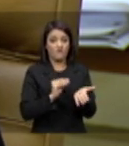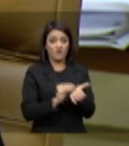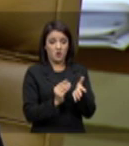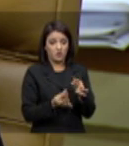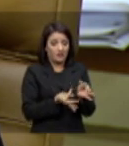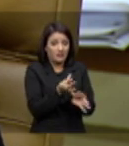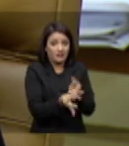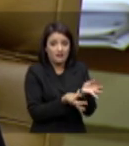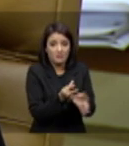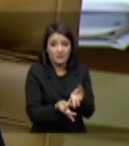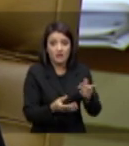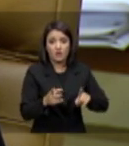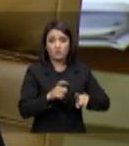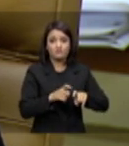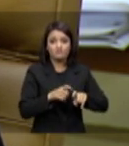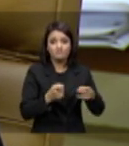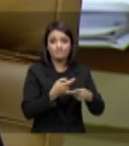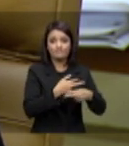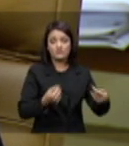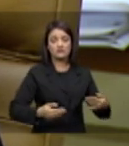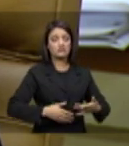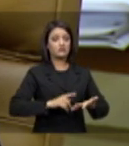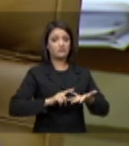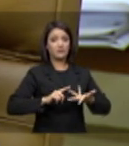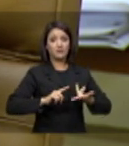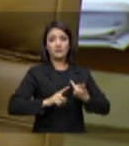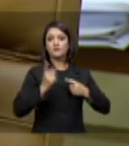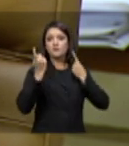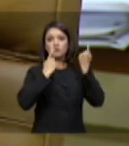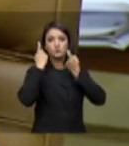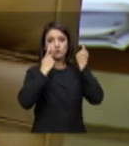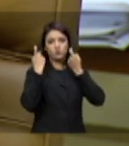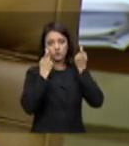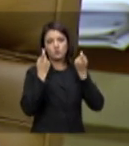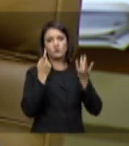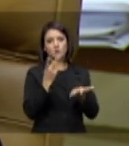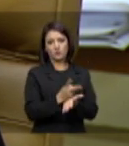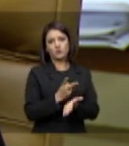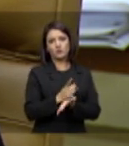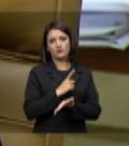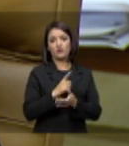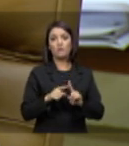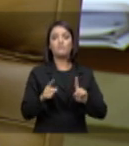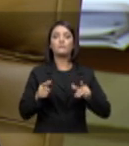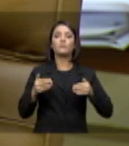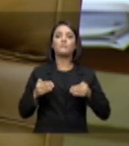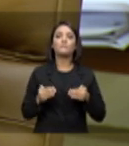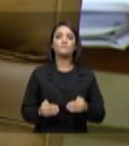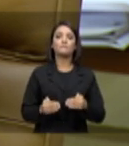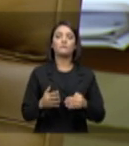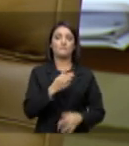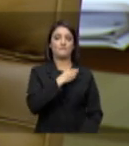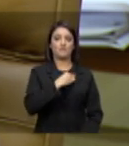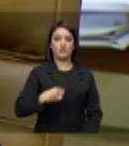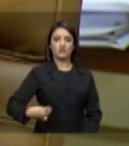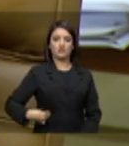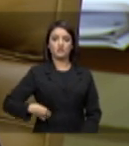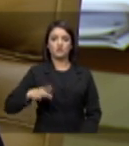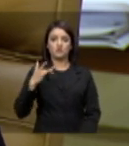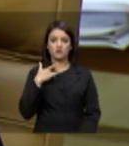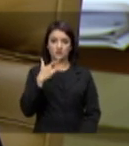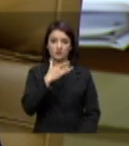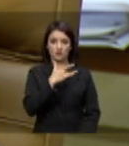e tudo isso é de preocupação acho que comum e o ministro da saúde ao fazer a